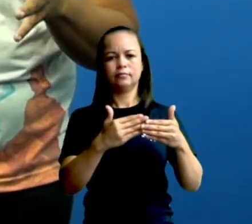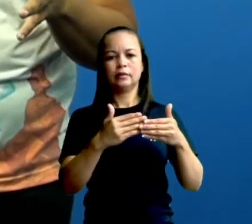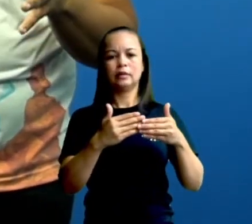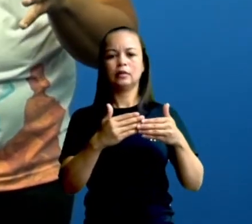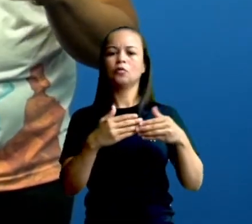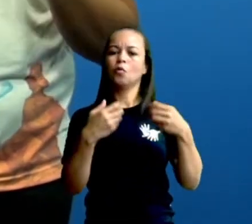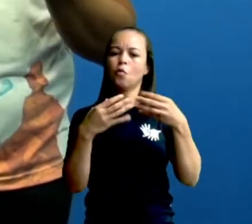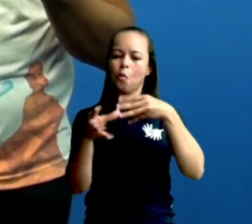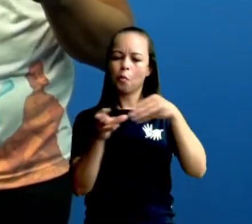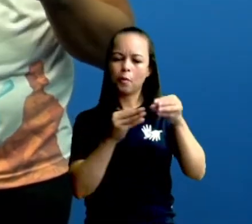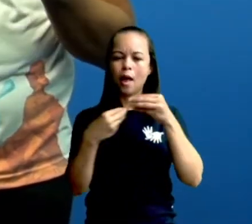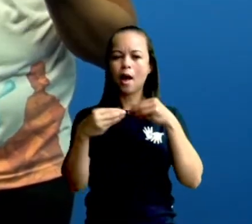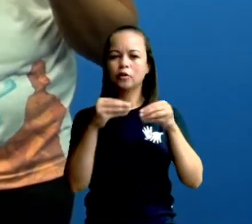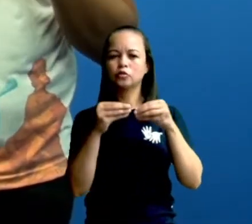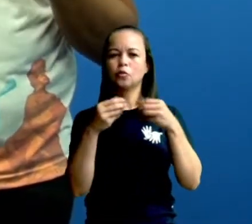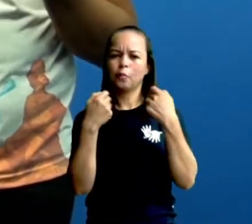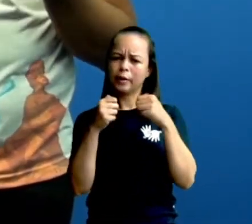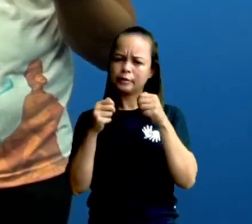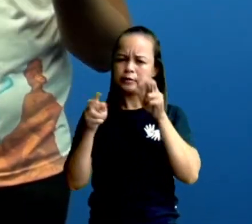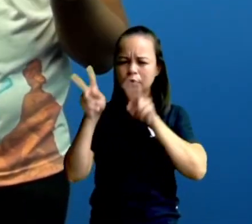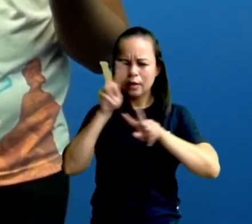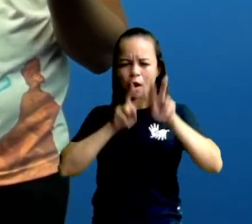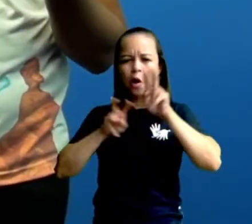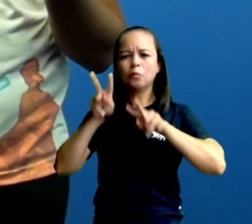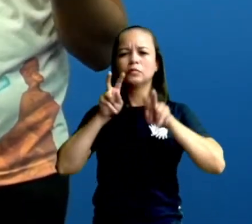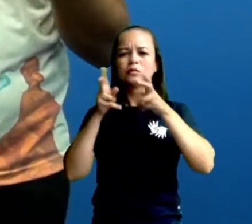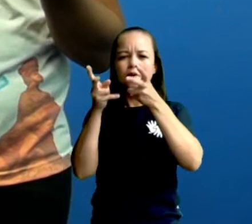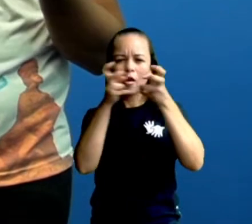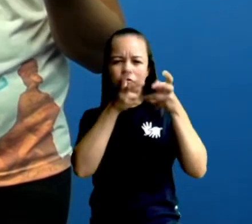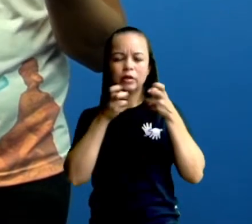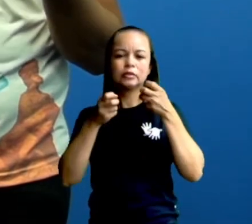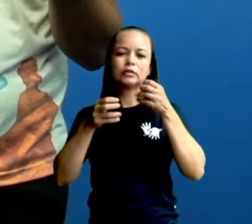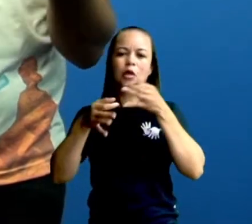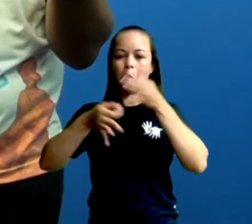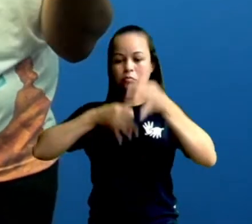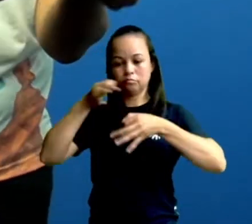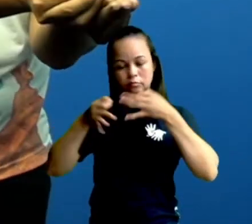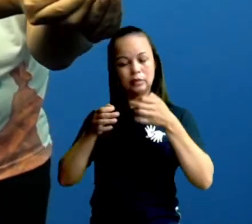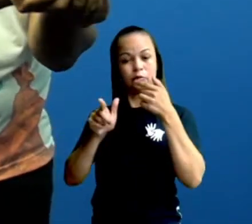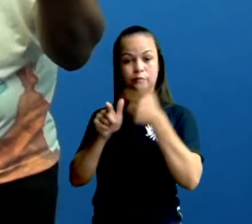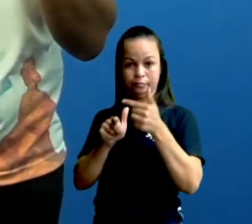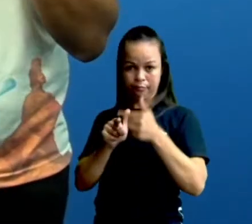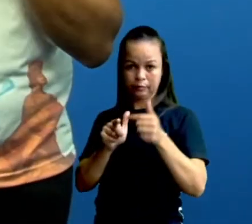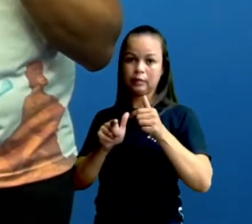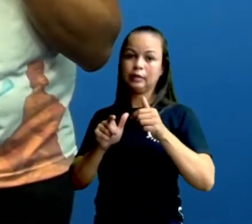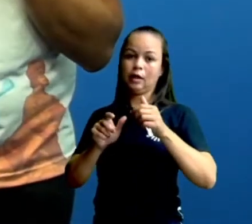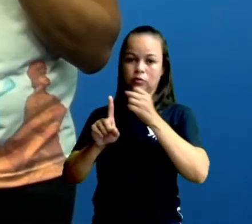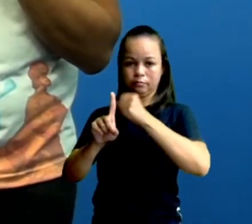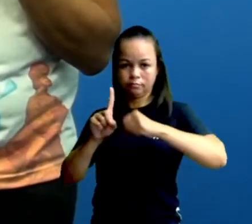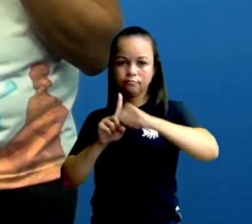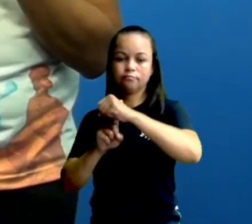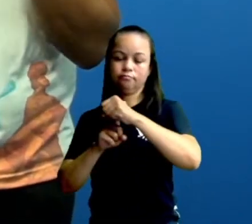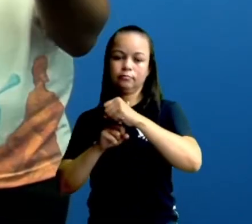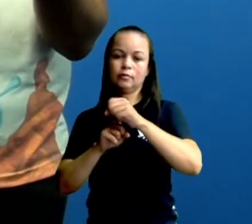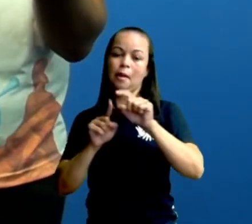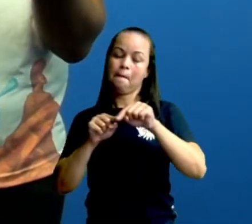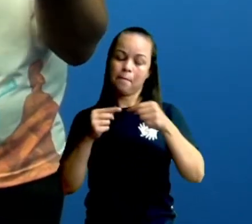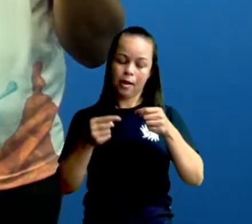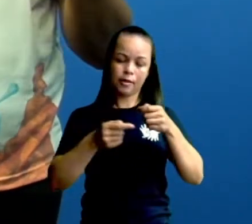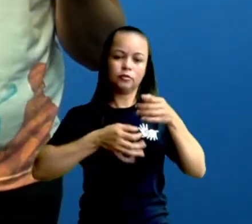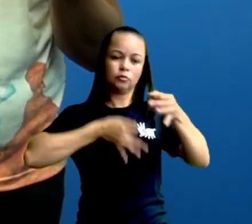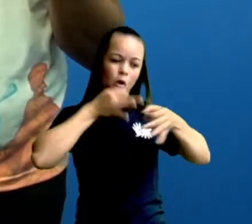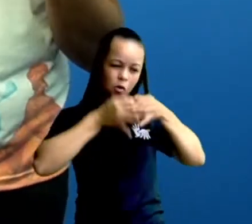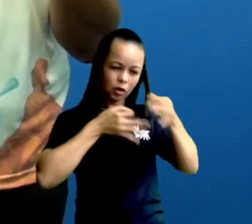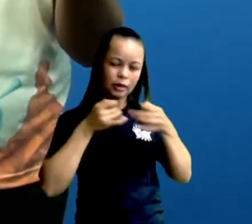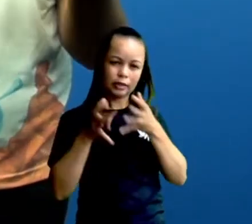deve sim ser visto com um olhar crítico das problemáticas que ele causa para a sociedade, mas a gente também tem que olhar com um olhar crítico